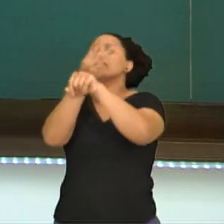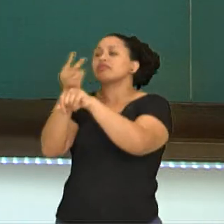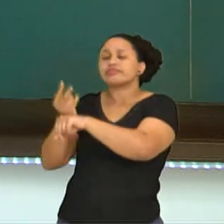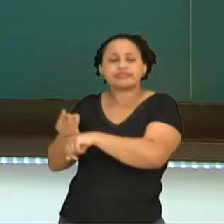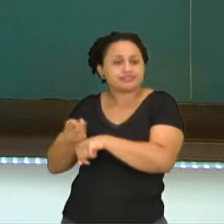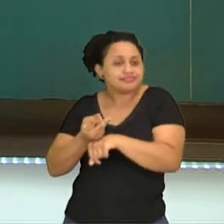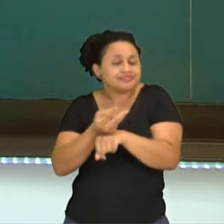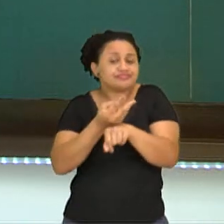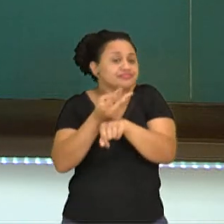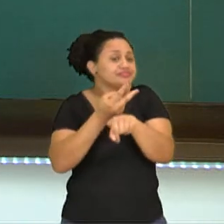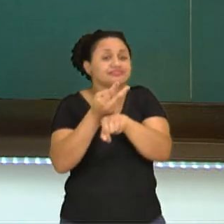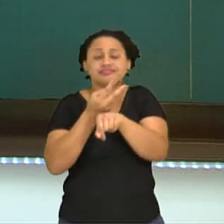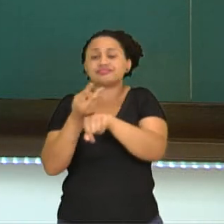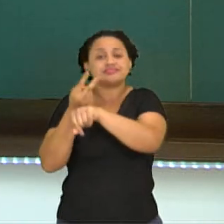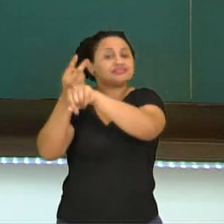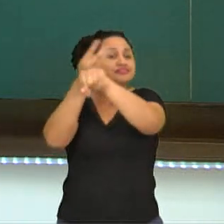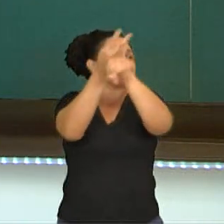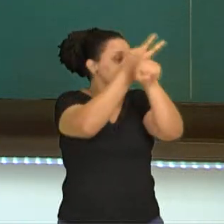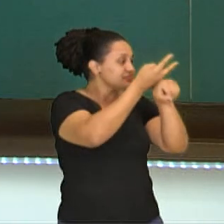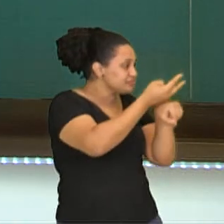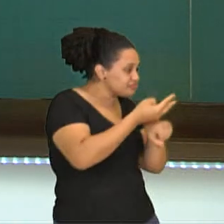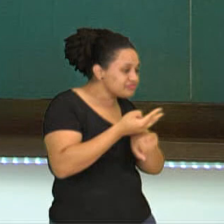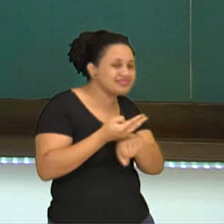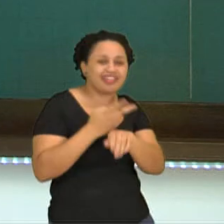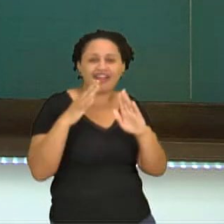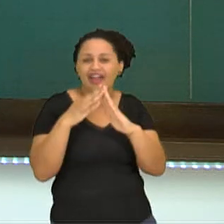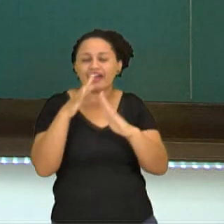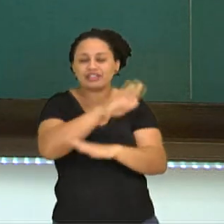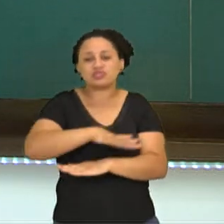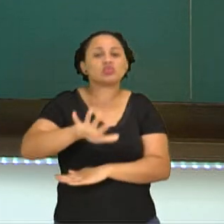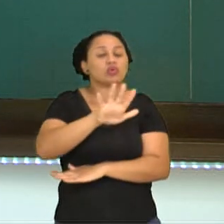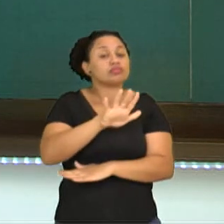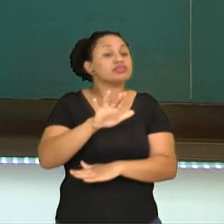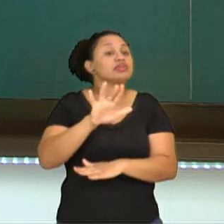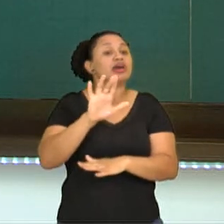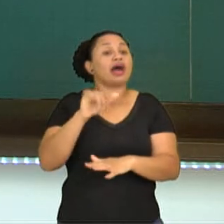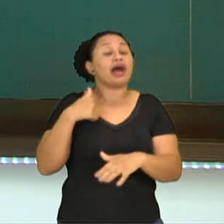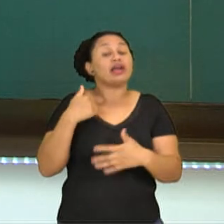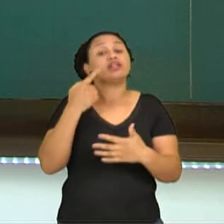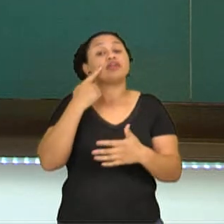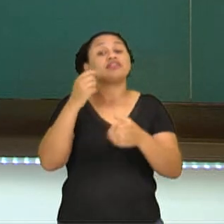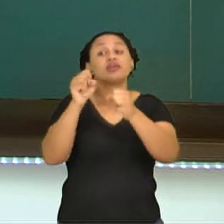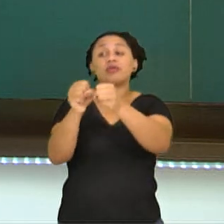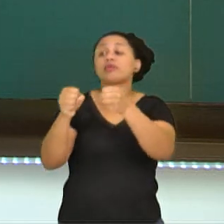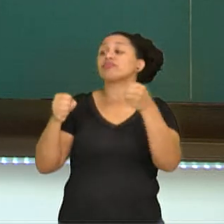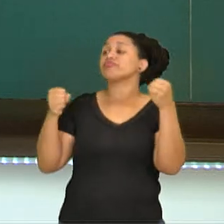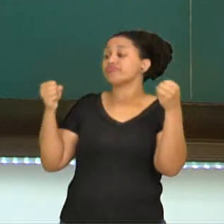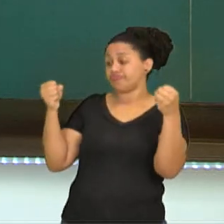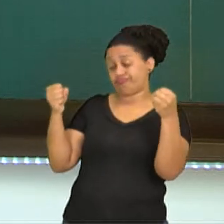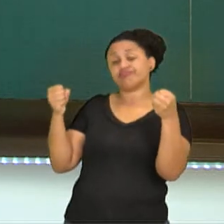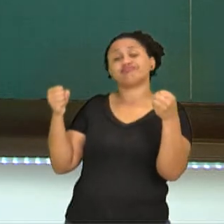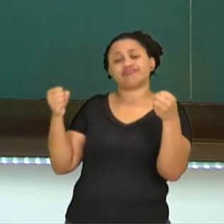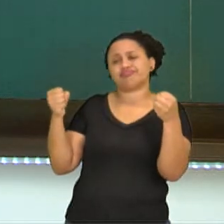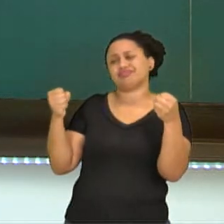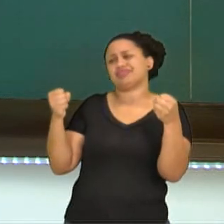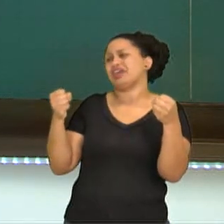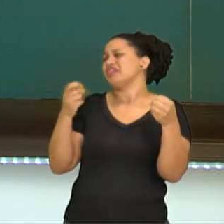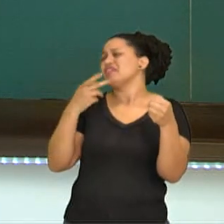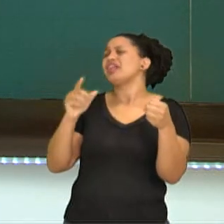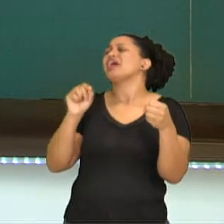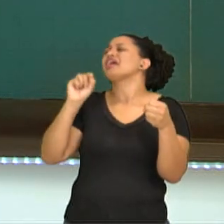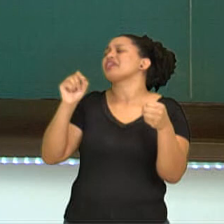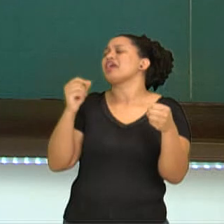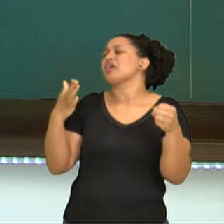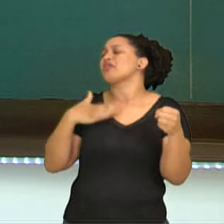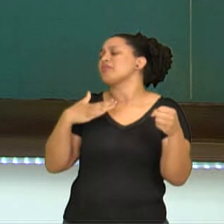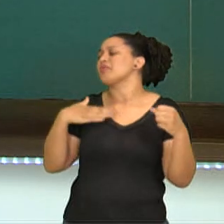cadeira, ele procura pela cadeira, ele procura no corredor, ele procura na escada, até que ele resolve abrir o armário e aí ele questiona, quem é que